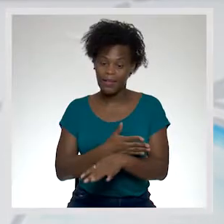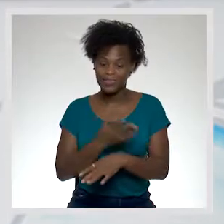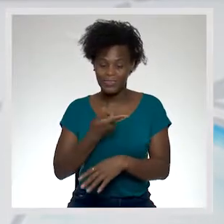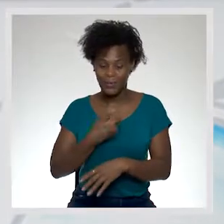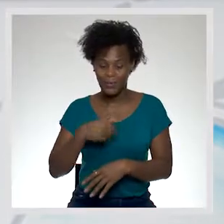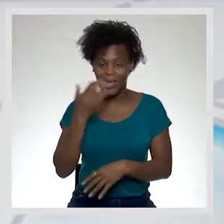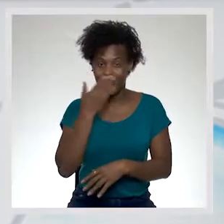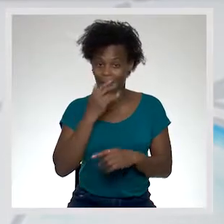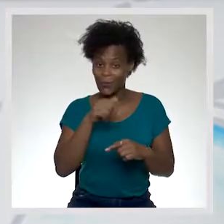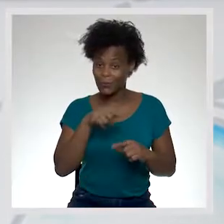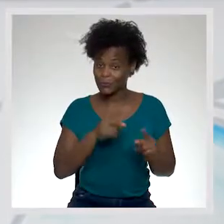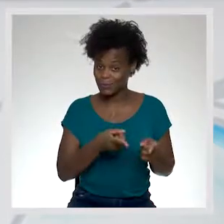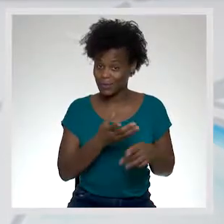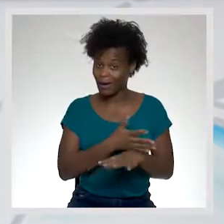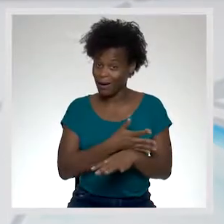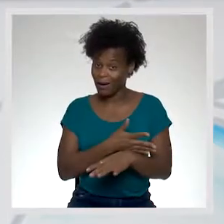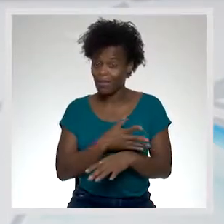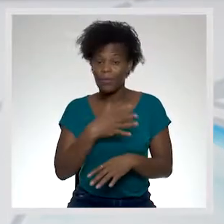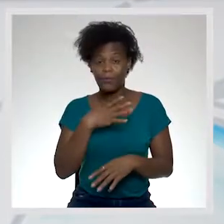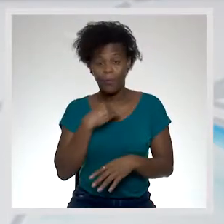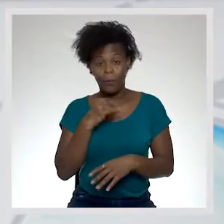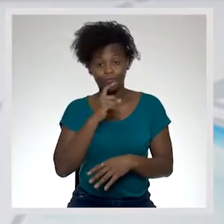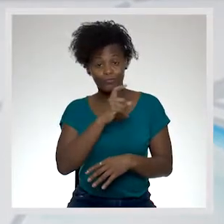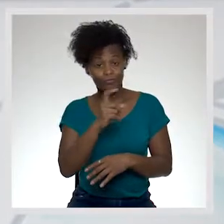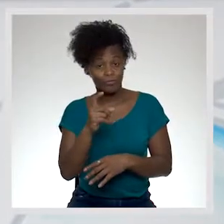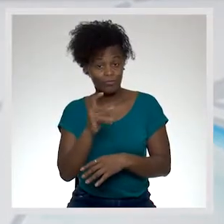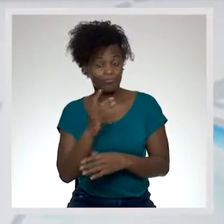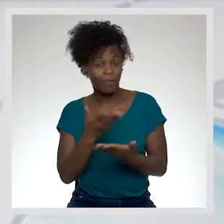nossa lição de hoje, gostaria de vos deixar uma dica.